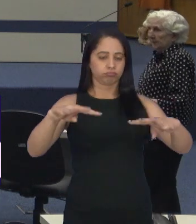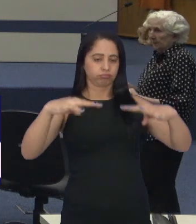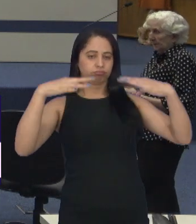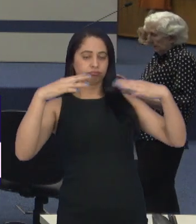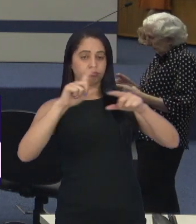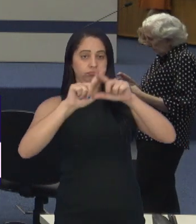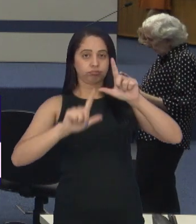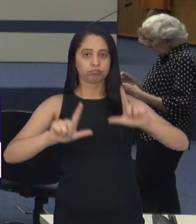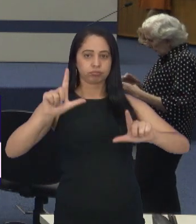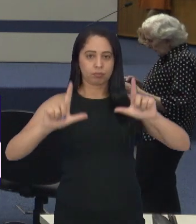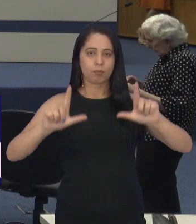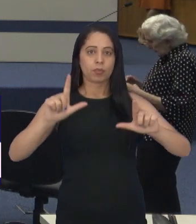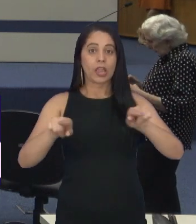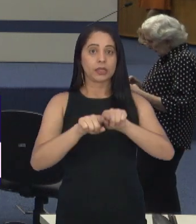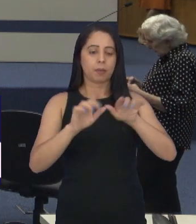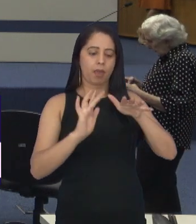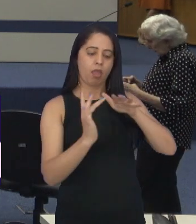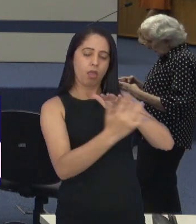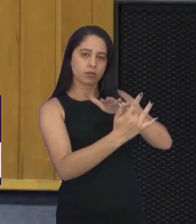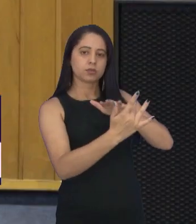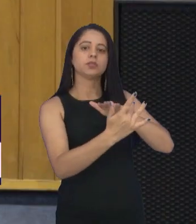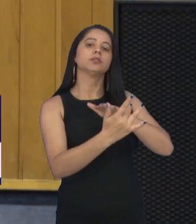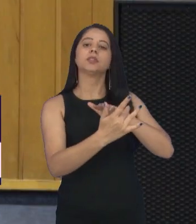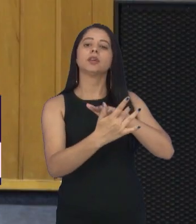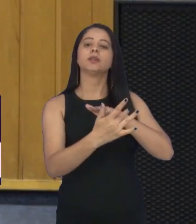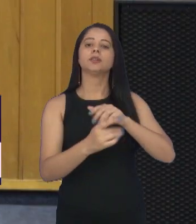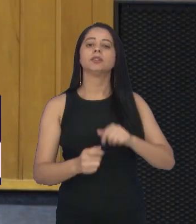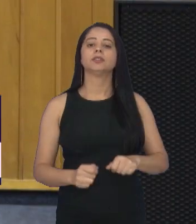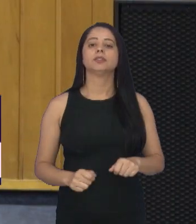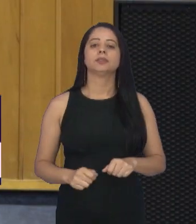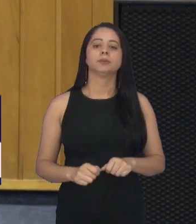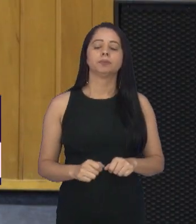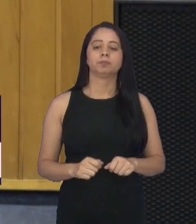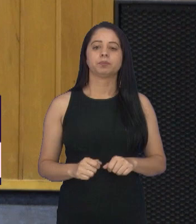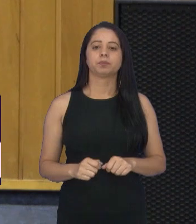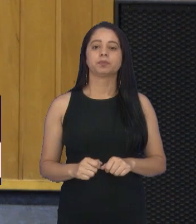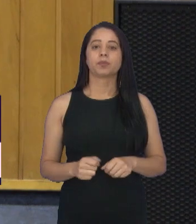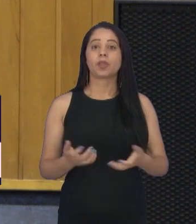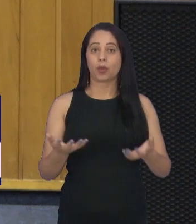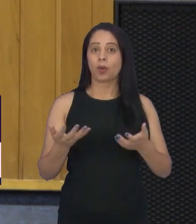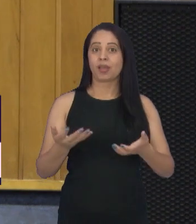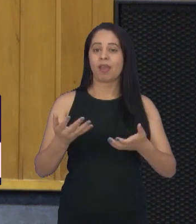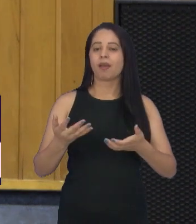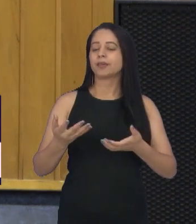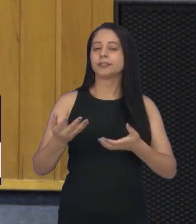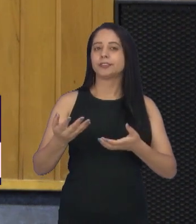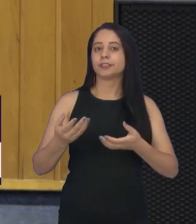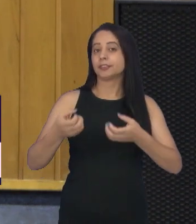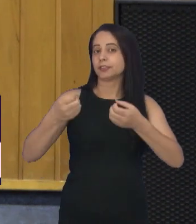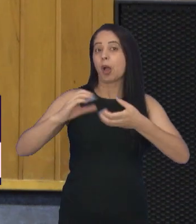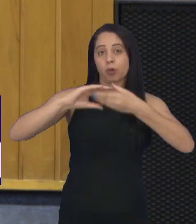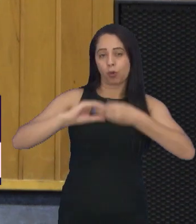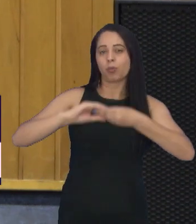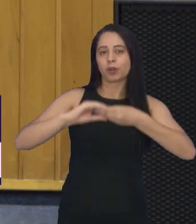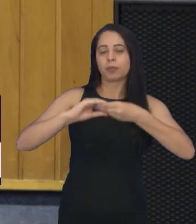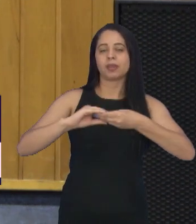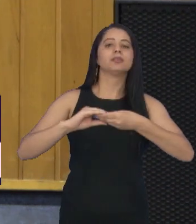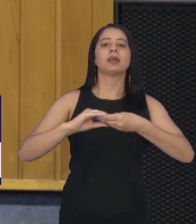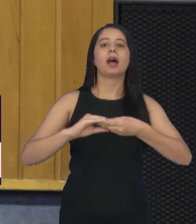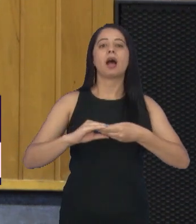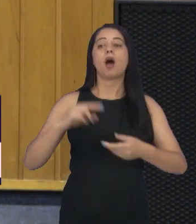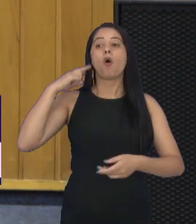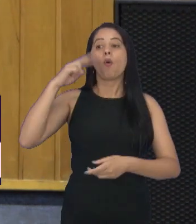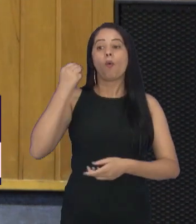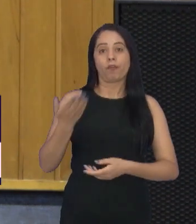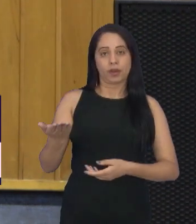TV Câmara e também pelas redes sociais. Também, senhor presidente, fazer uma menção aqui ao vereador Carlinhos Tchaca, que está aqui